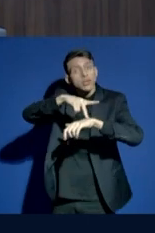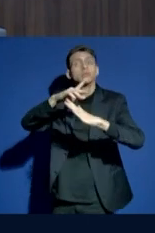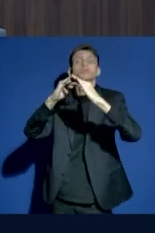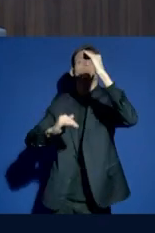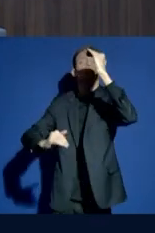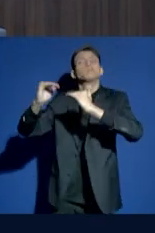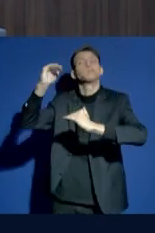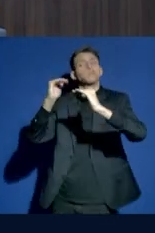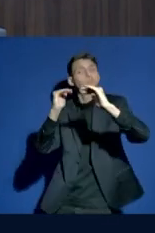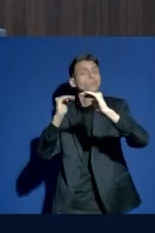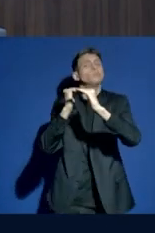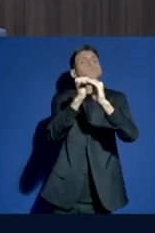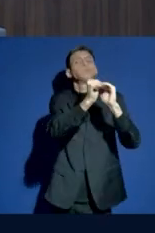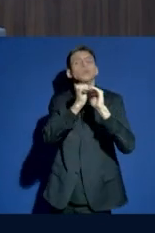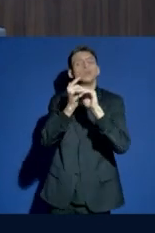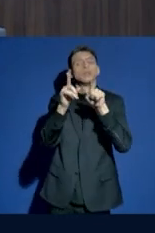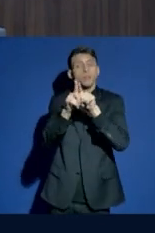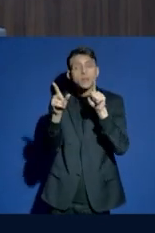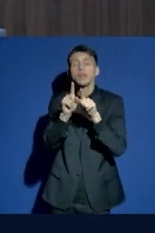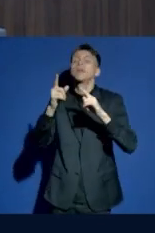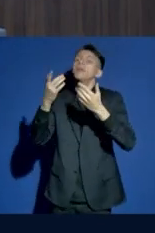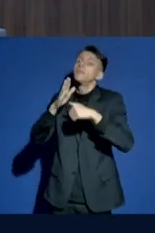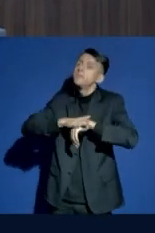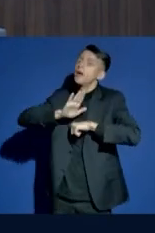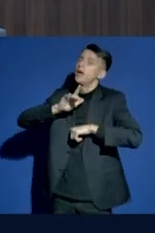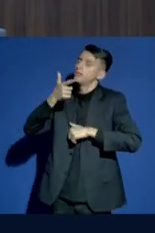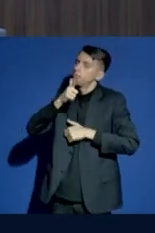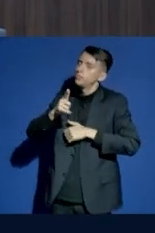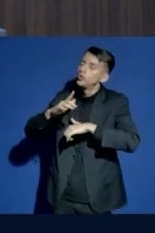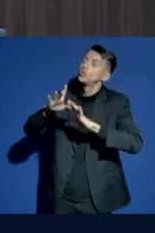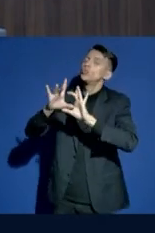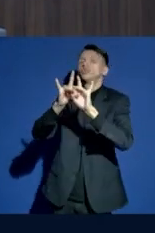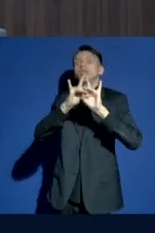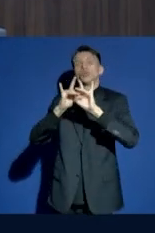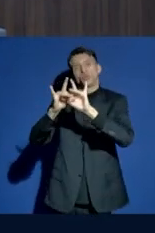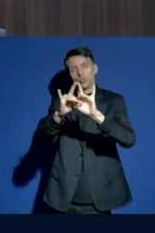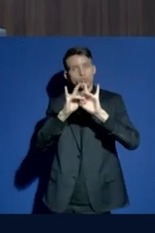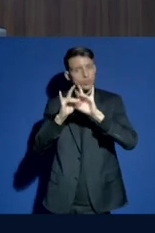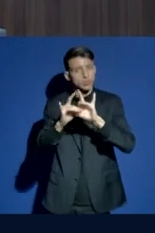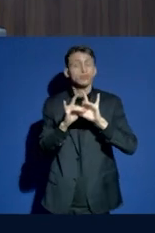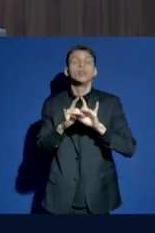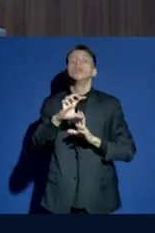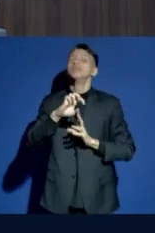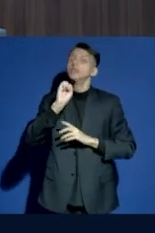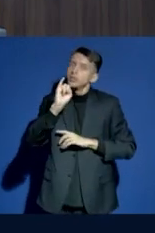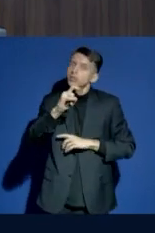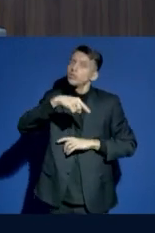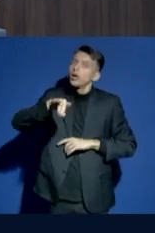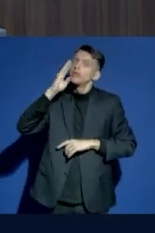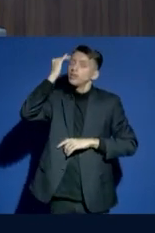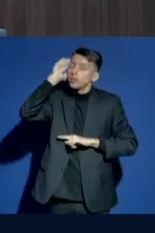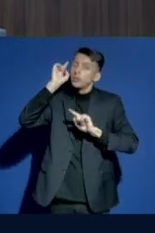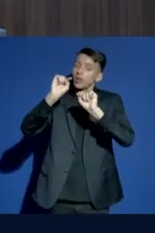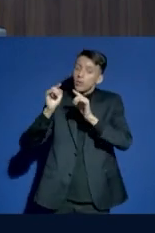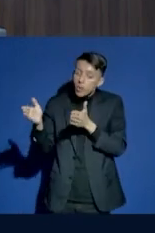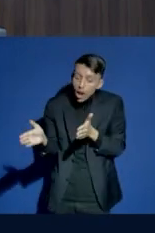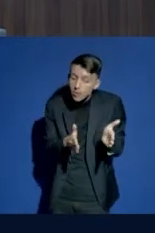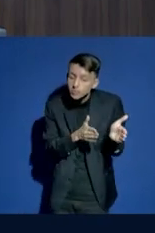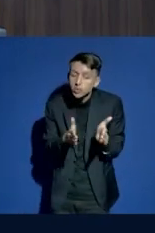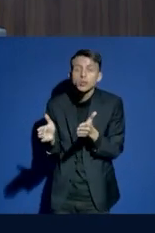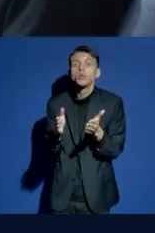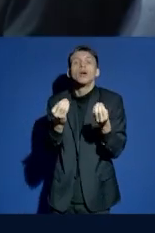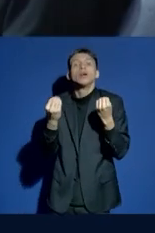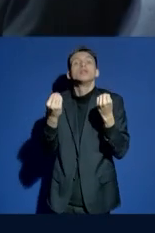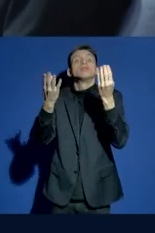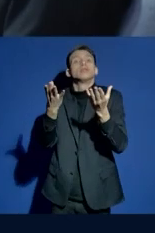igual mais justo mais fraterno mais solidário e principalmente mas Unidos se nós entendemos que o caminho é a geração